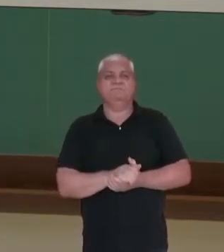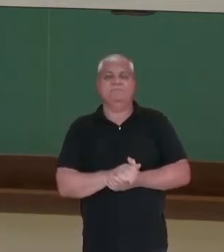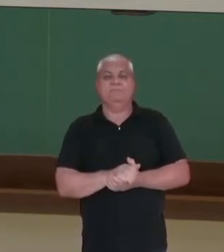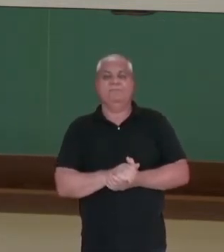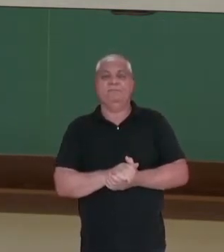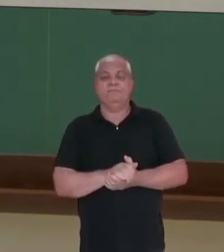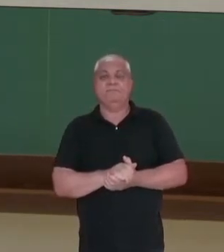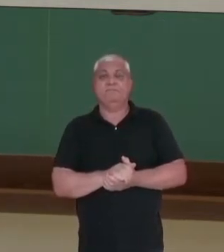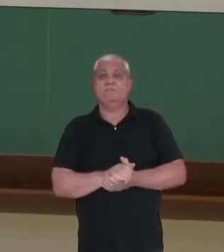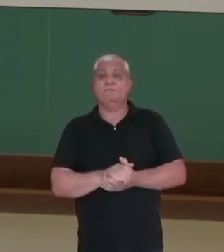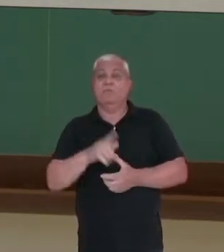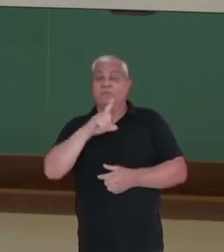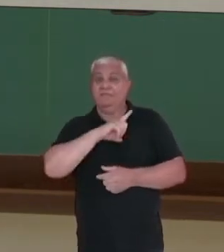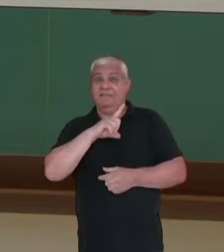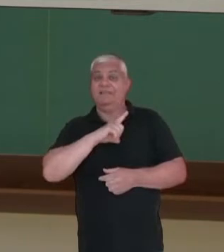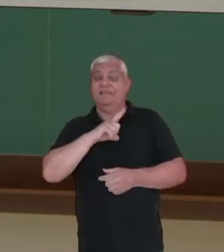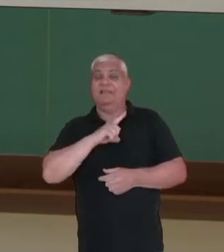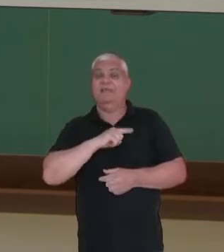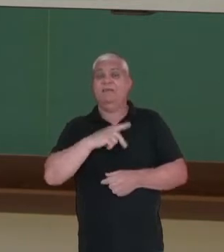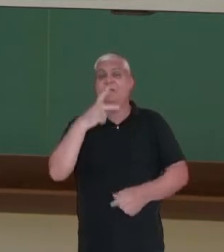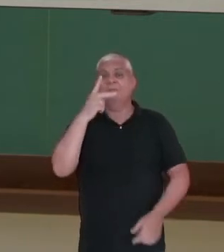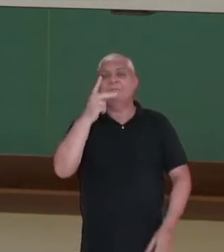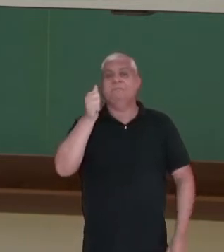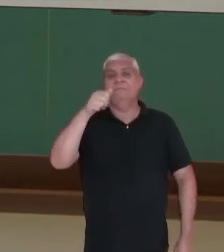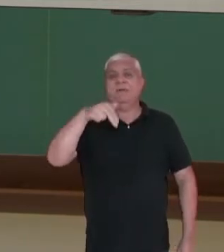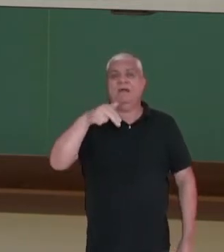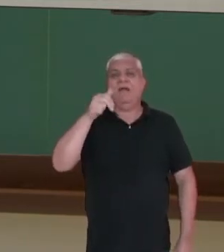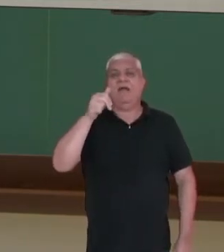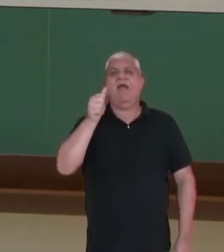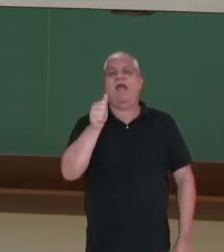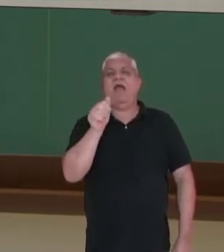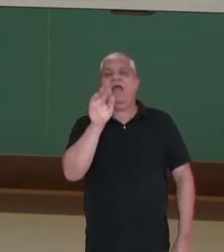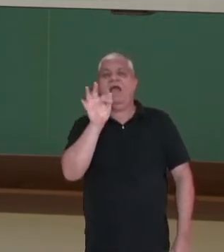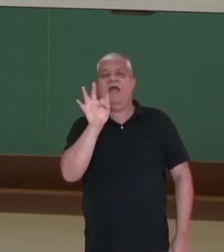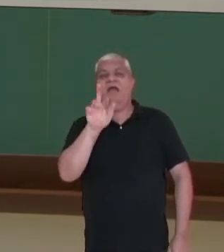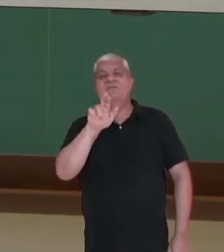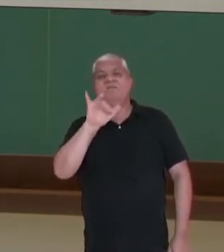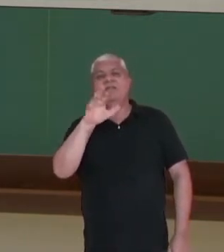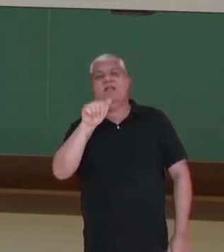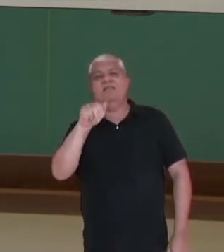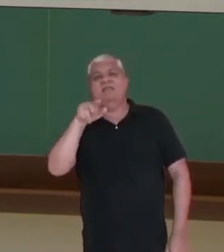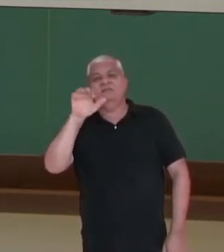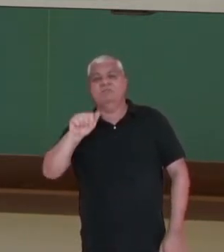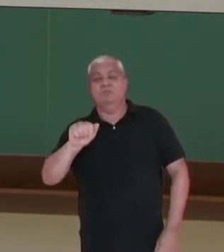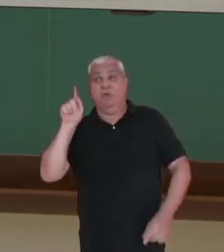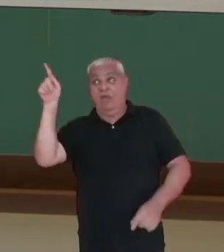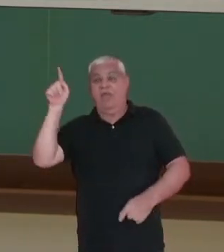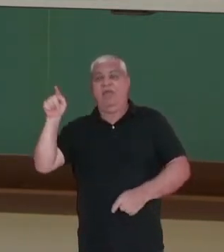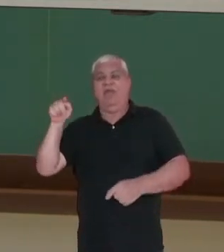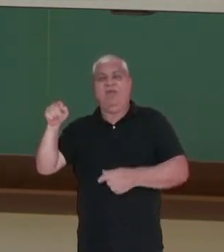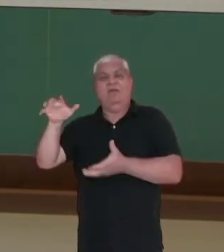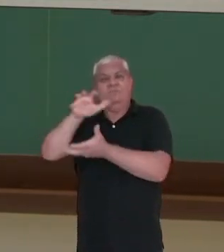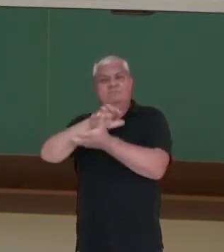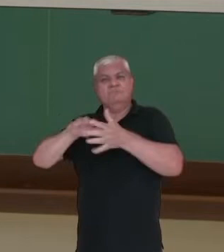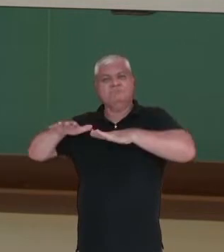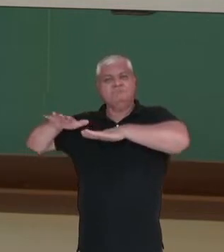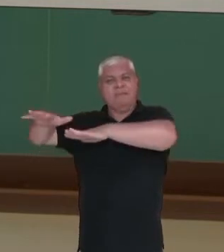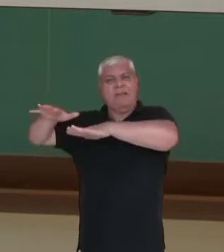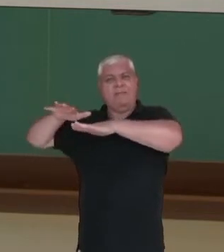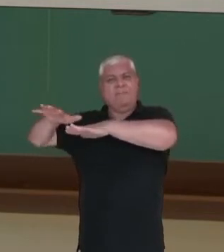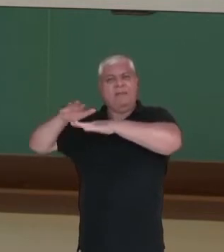hoje há um movimento chamado, né, atualmente aí, de pan-africanismo, que basicamente é um movimento tentando, então, colocar,